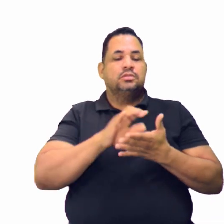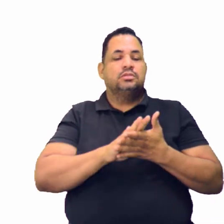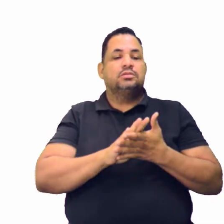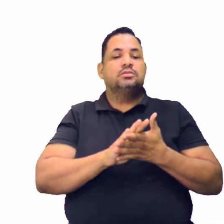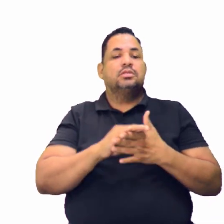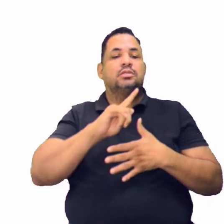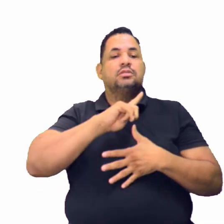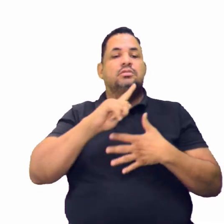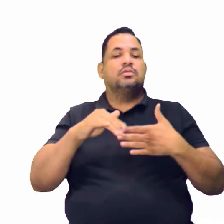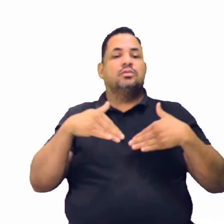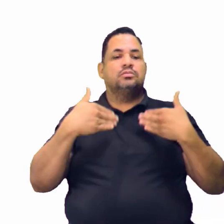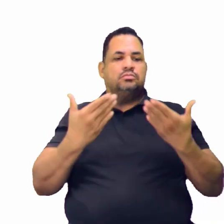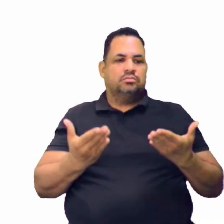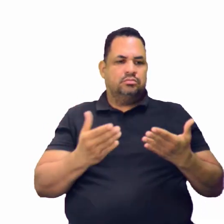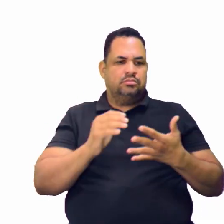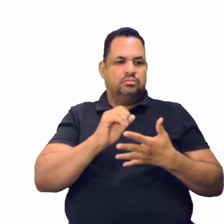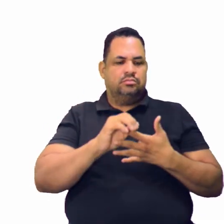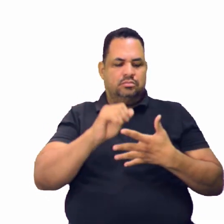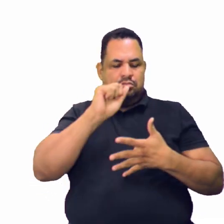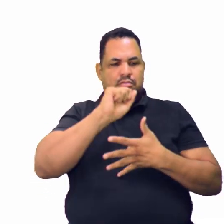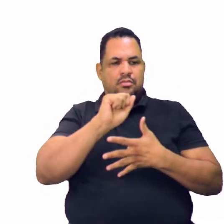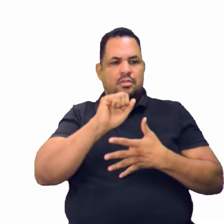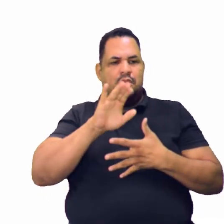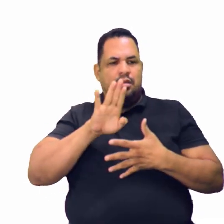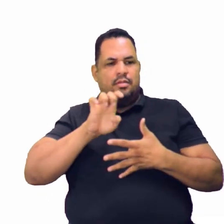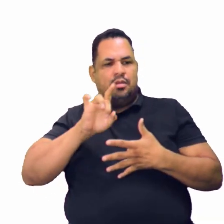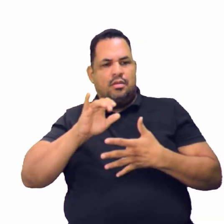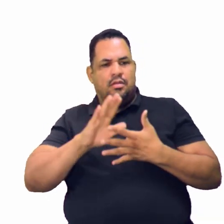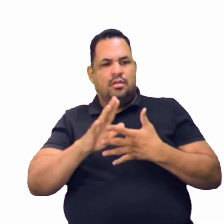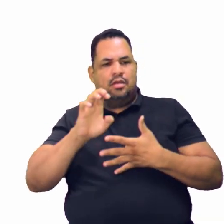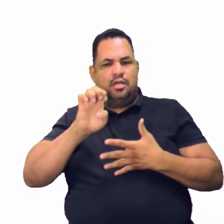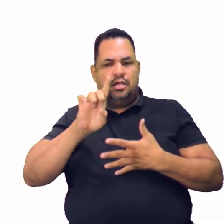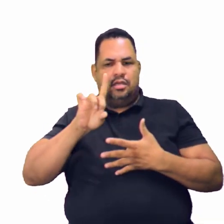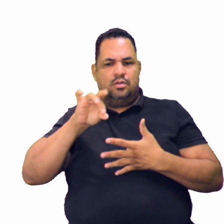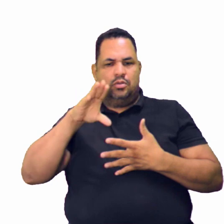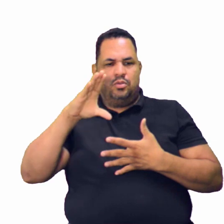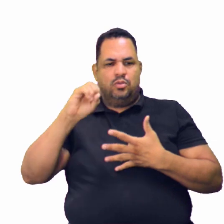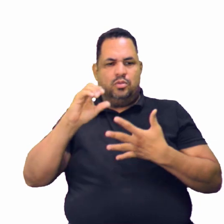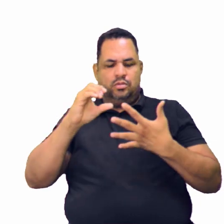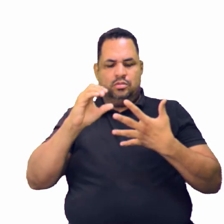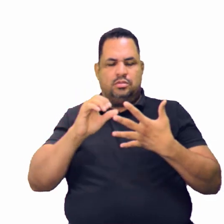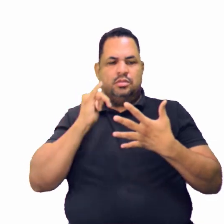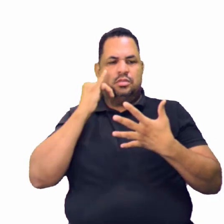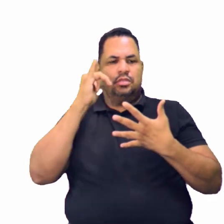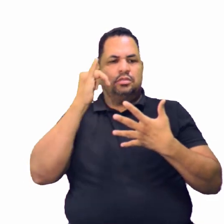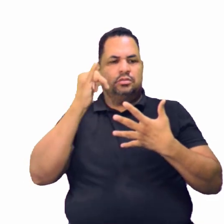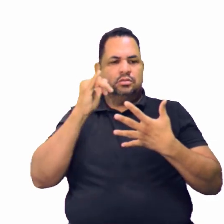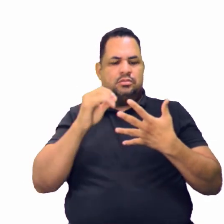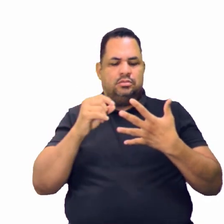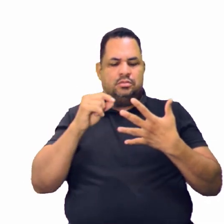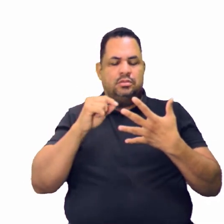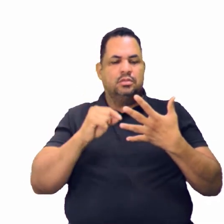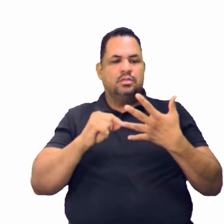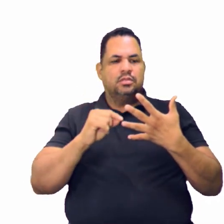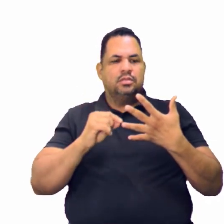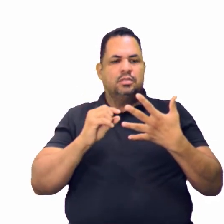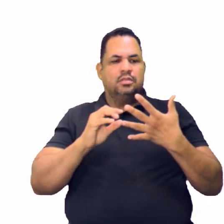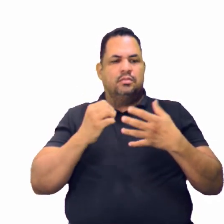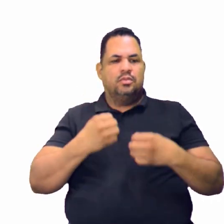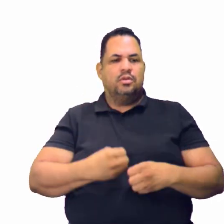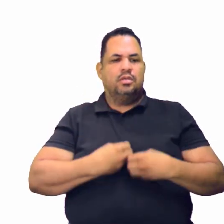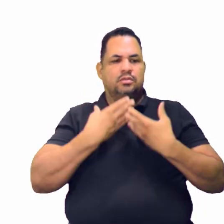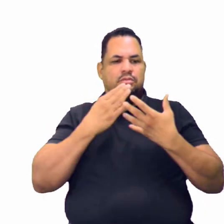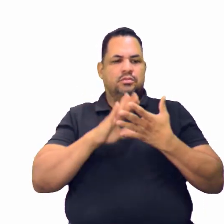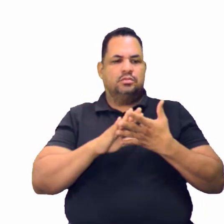o gênero A. Épico, B. Lírico, C. Narrativo,